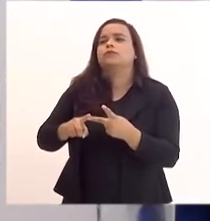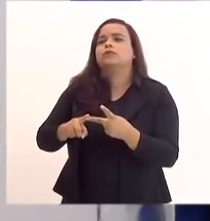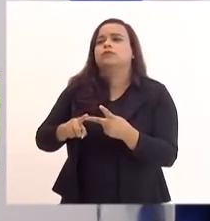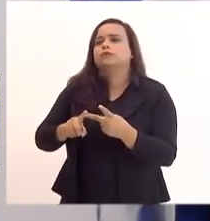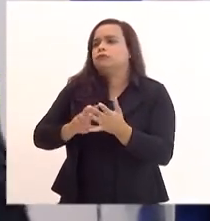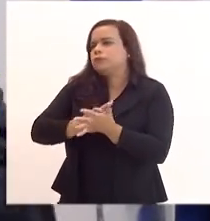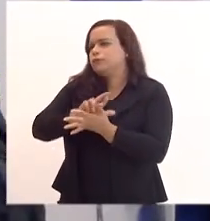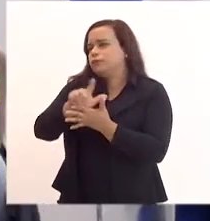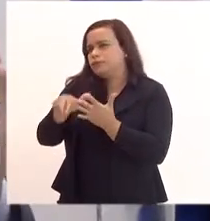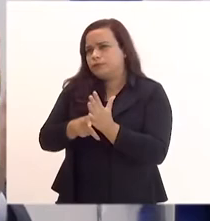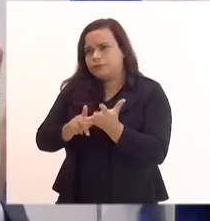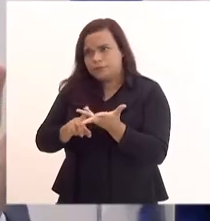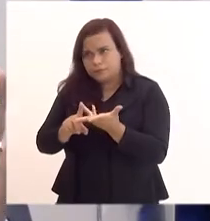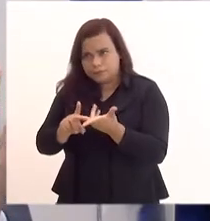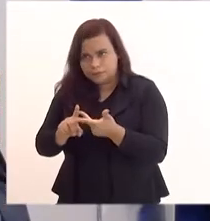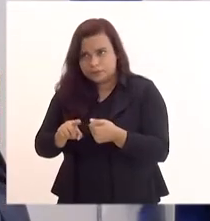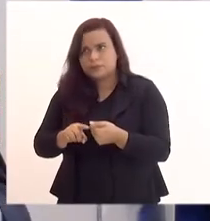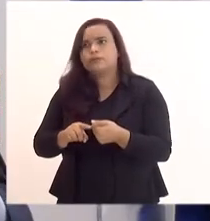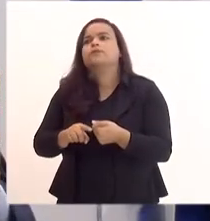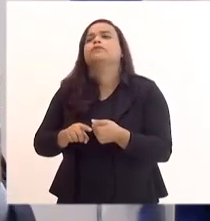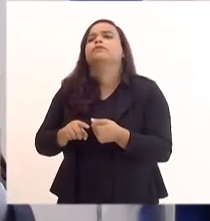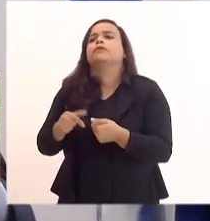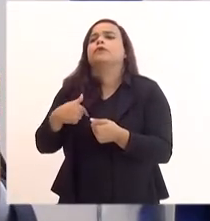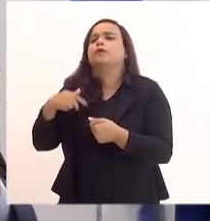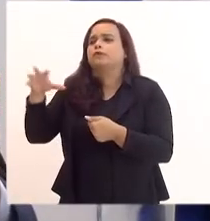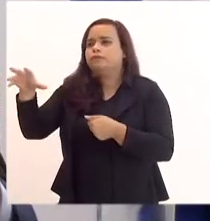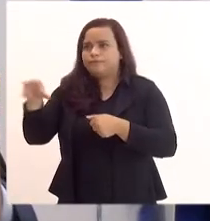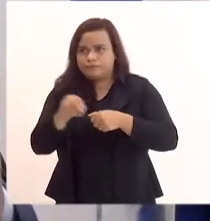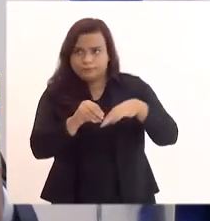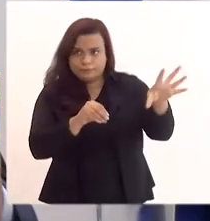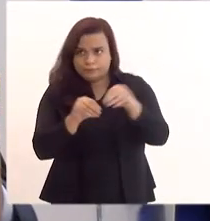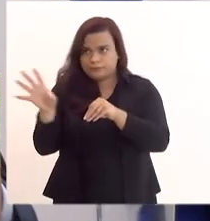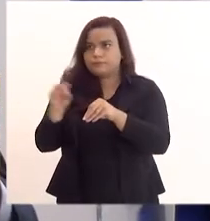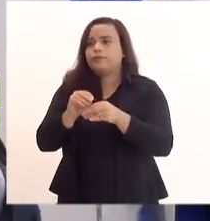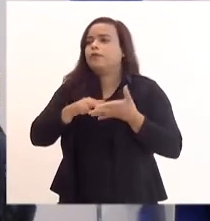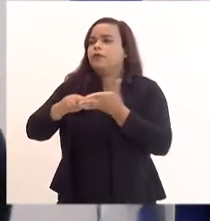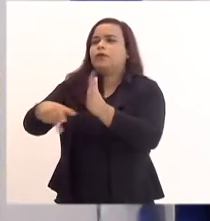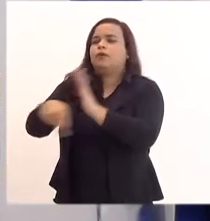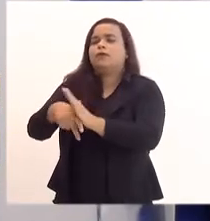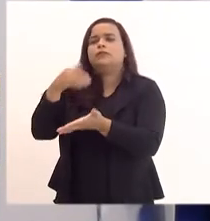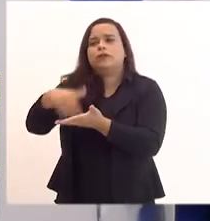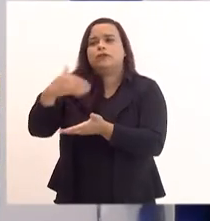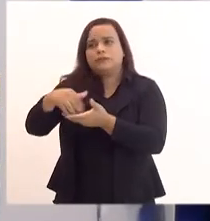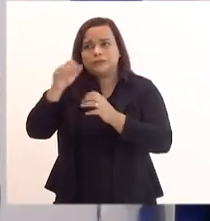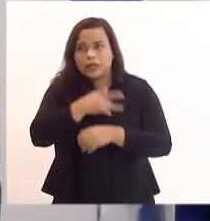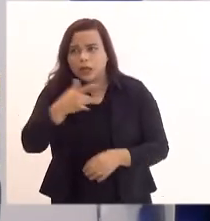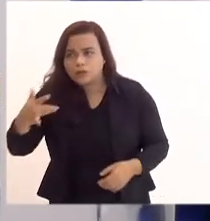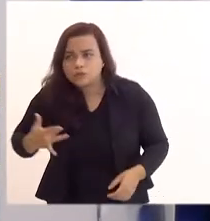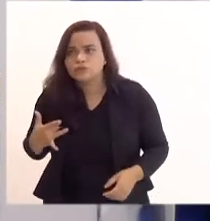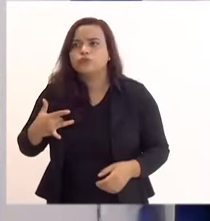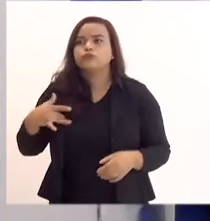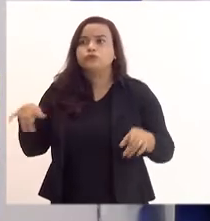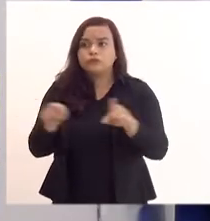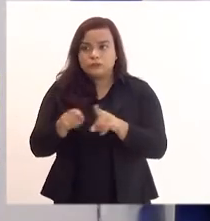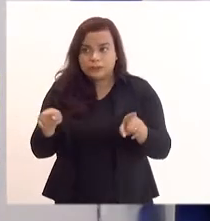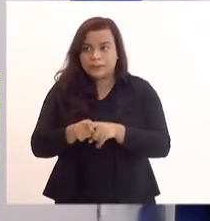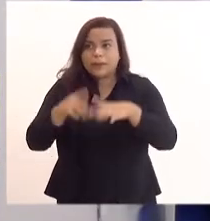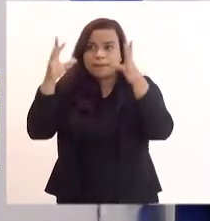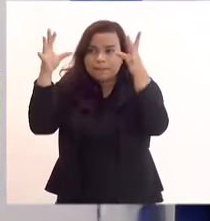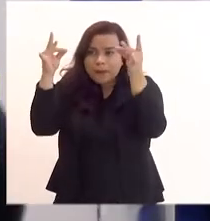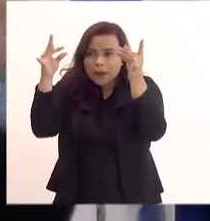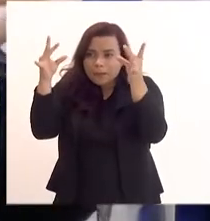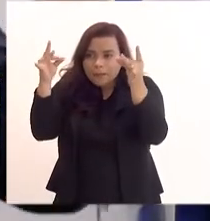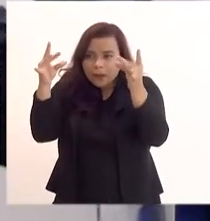E algo também, deputado, se me permite. Vou pegar os encaminhamentos da Secretaria de Saúde com especificidade do